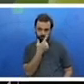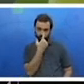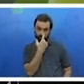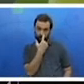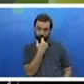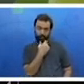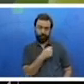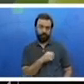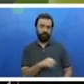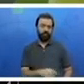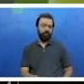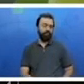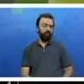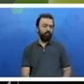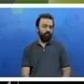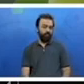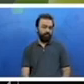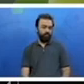grandeza com a outra.